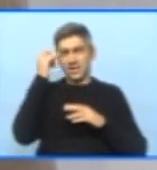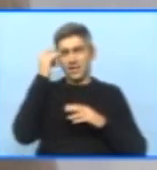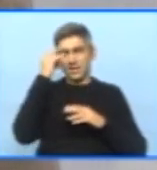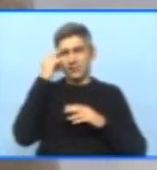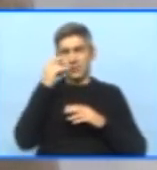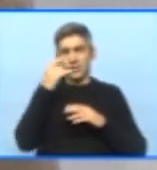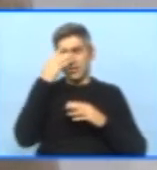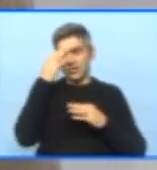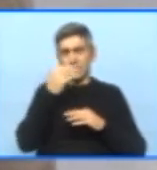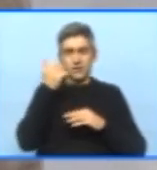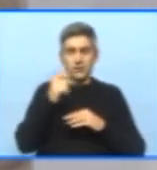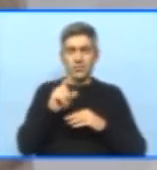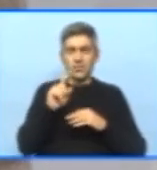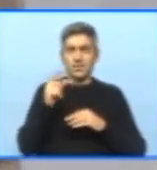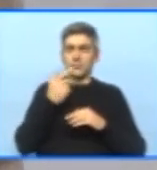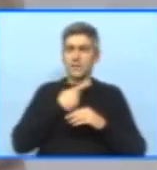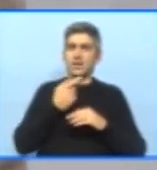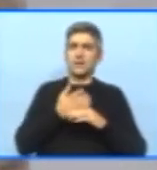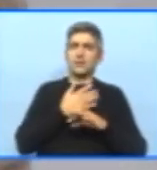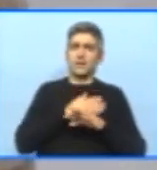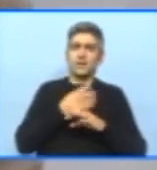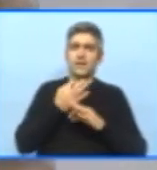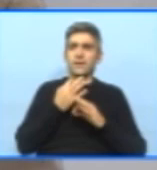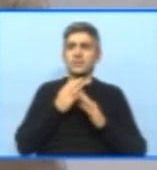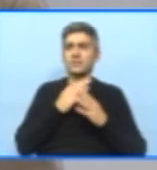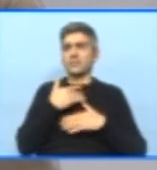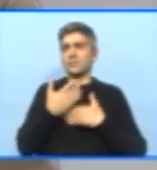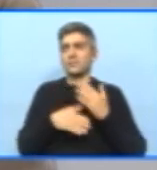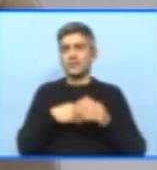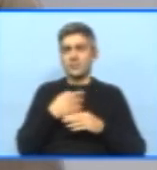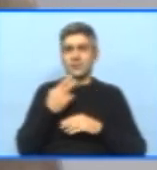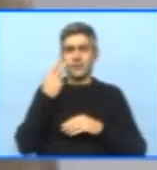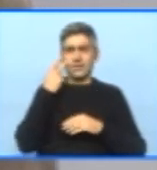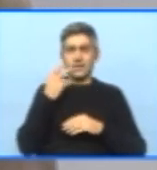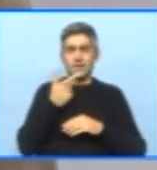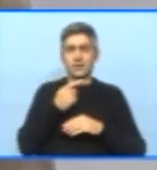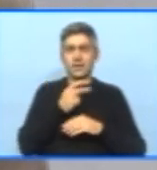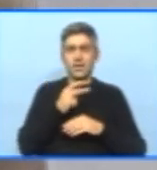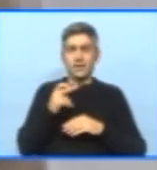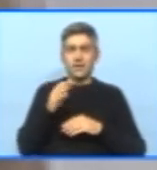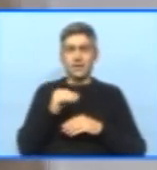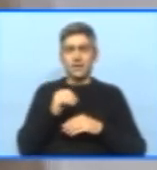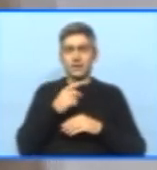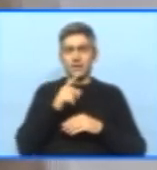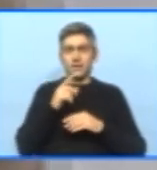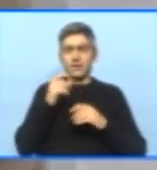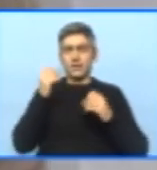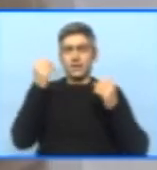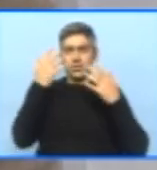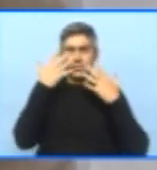esse discernimento. E às vezes nós vamos na onda e vivemos uma vida nas trevas como se fôssemos pagãos e não como